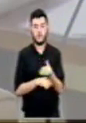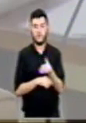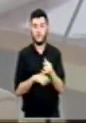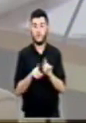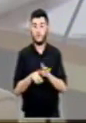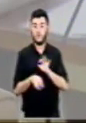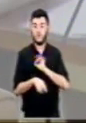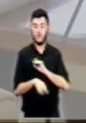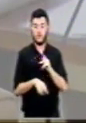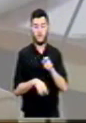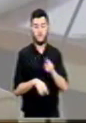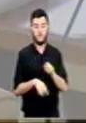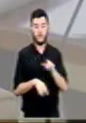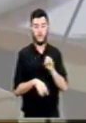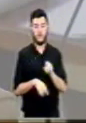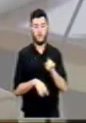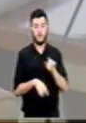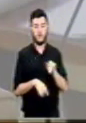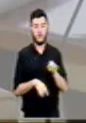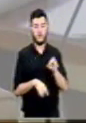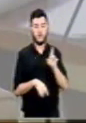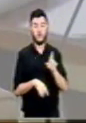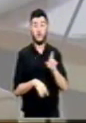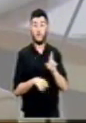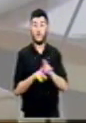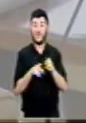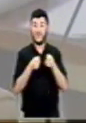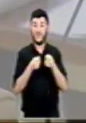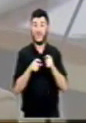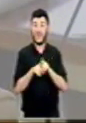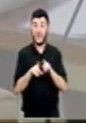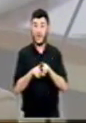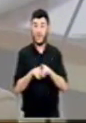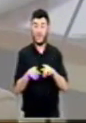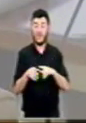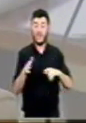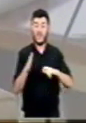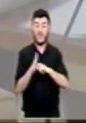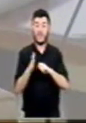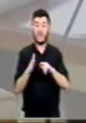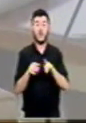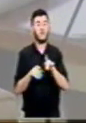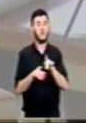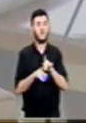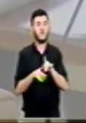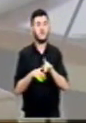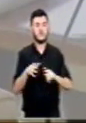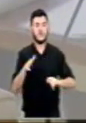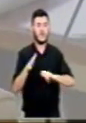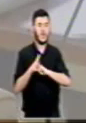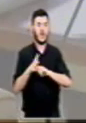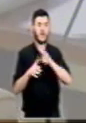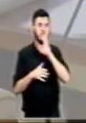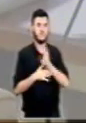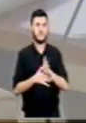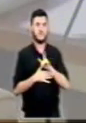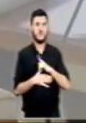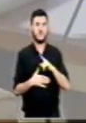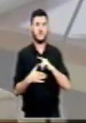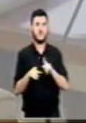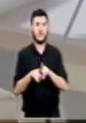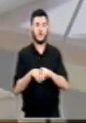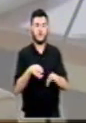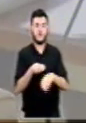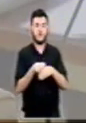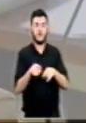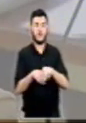Igor Bosco Silva, e que continha os seguintes anexos. 1. Memorando o número tal, que aqui cito, Pedro Ricardo